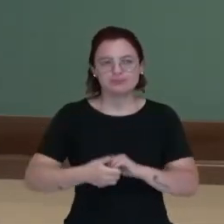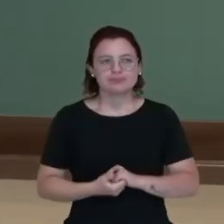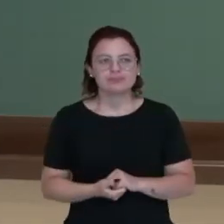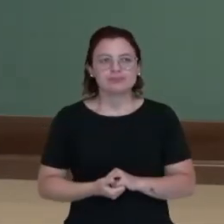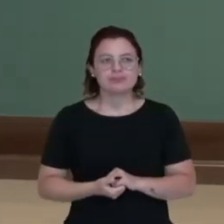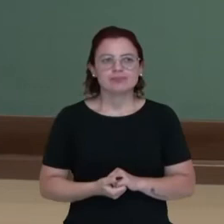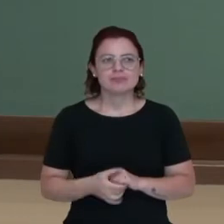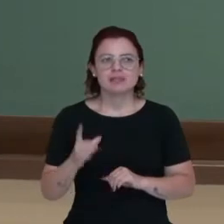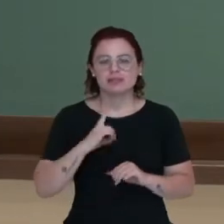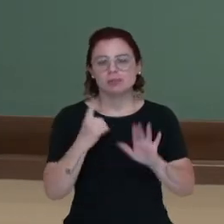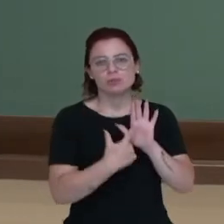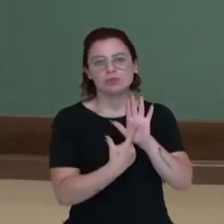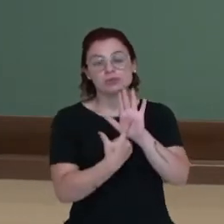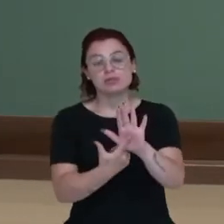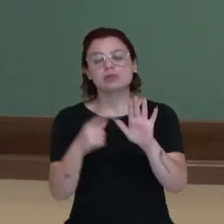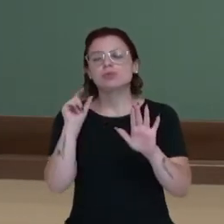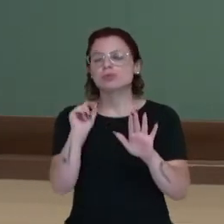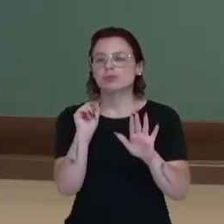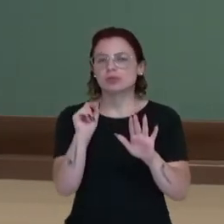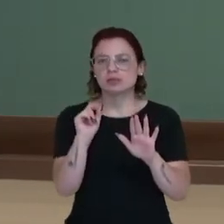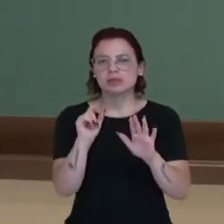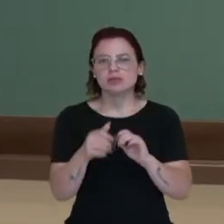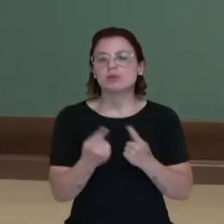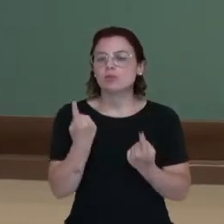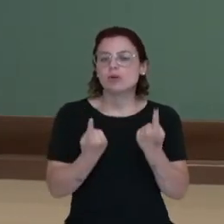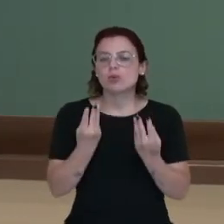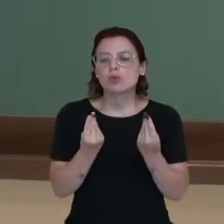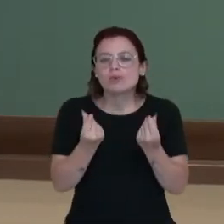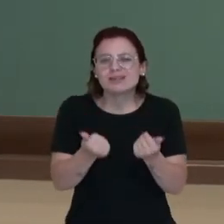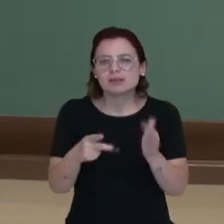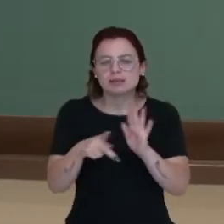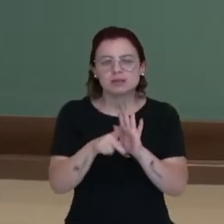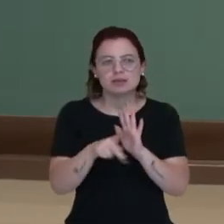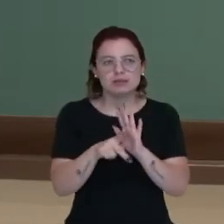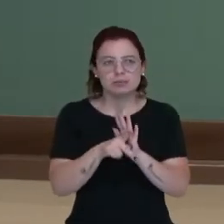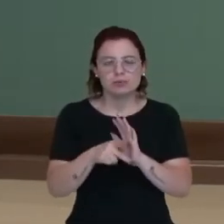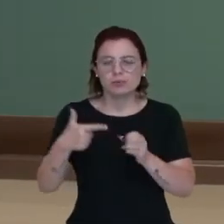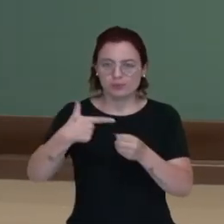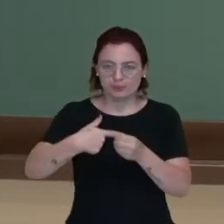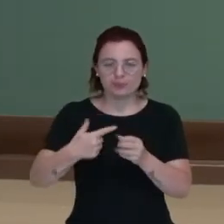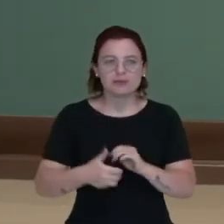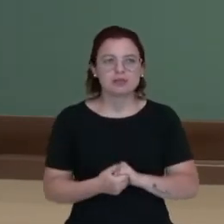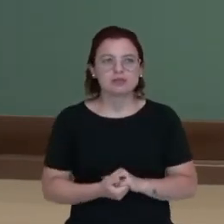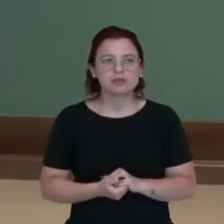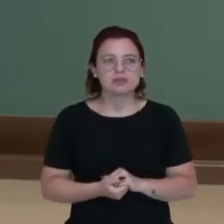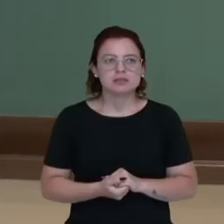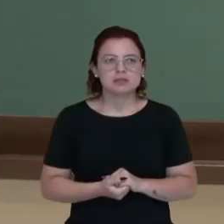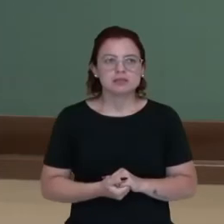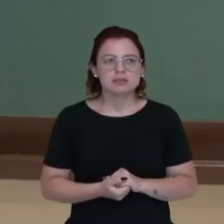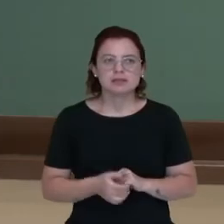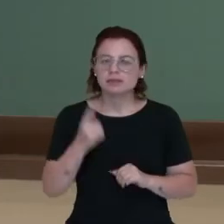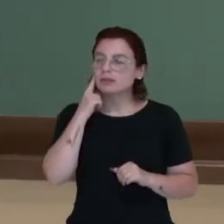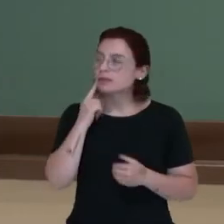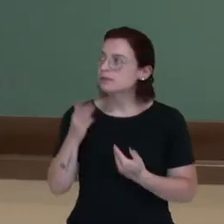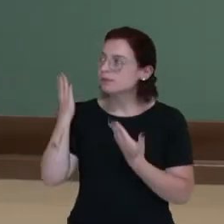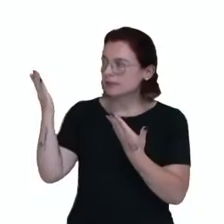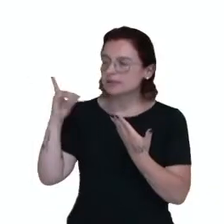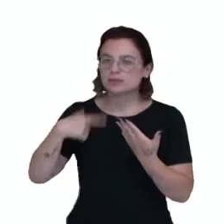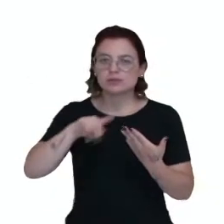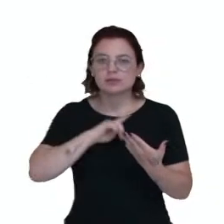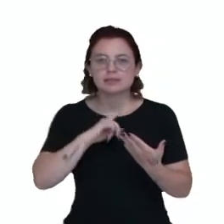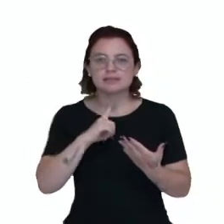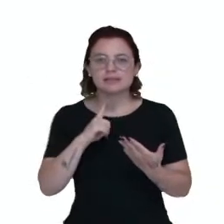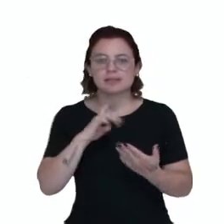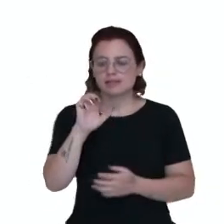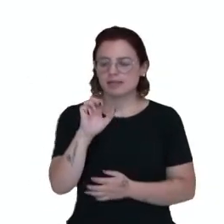vai indicar aí a qualidade desse combustível. Aqui nós temos o etileno